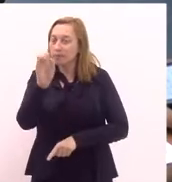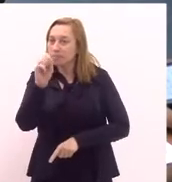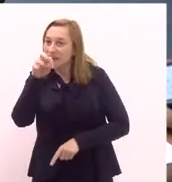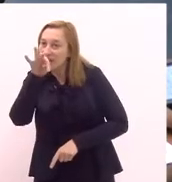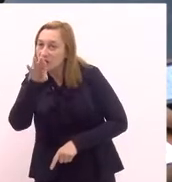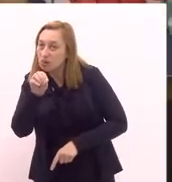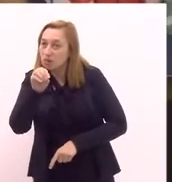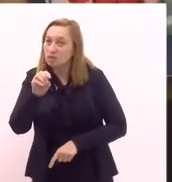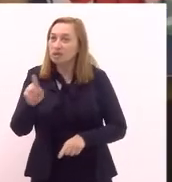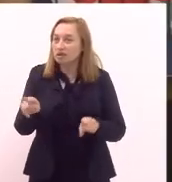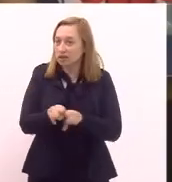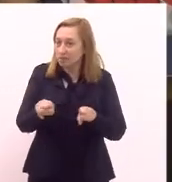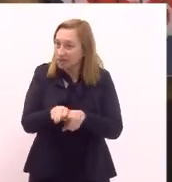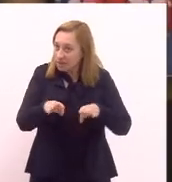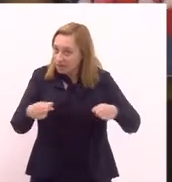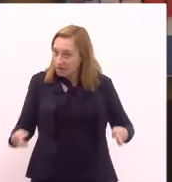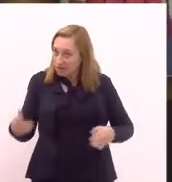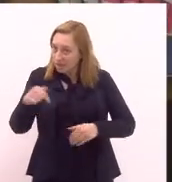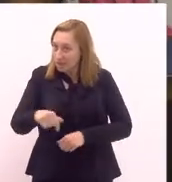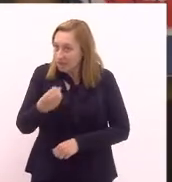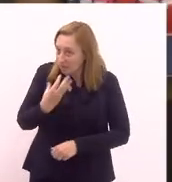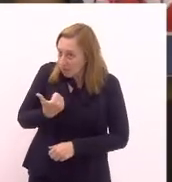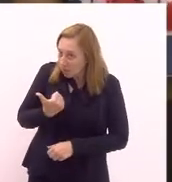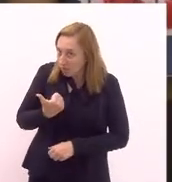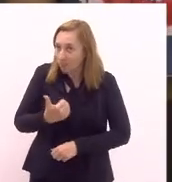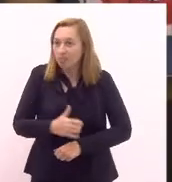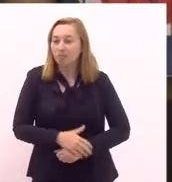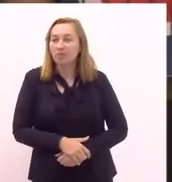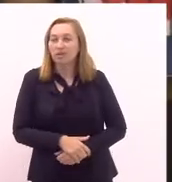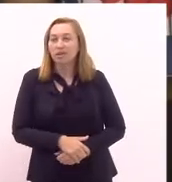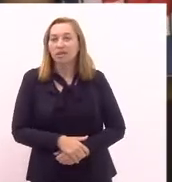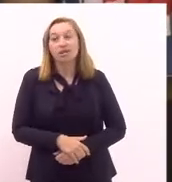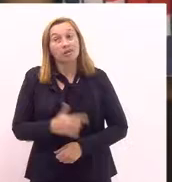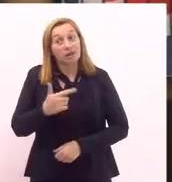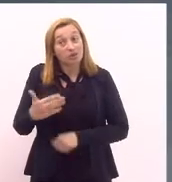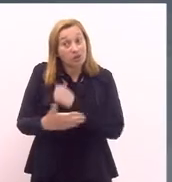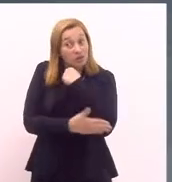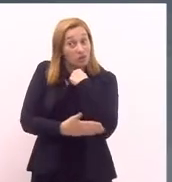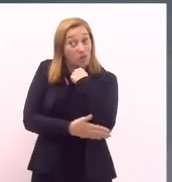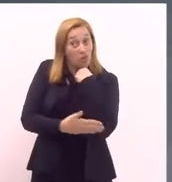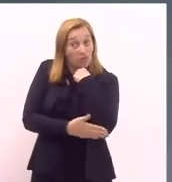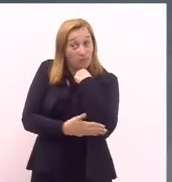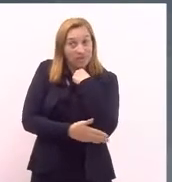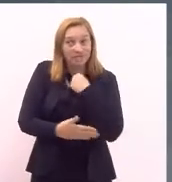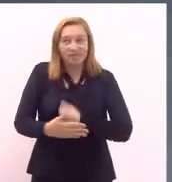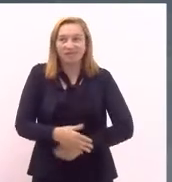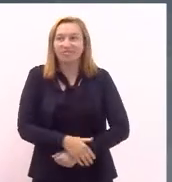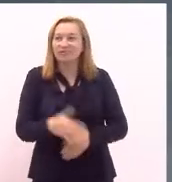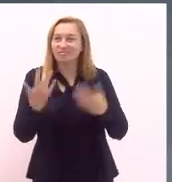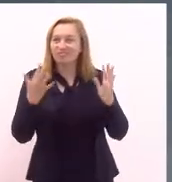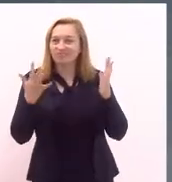que eles também estão participando aqui da mesa tá bom e não ter ciúmes é